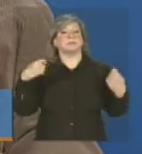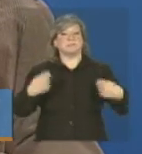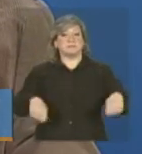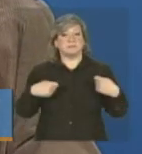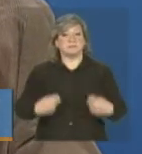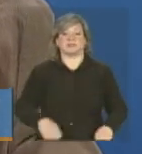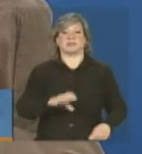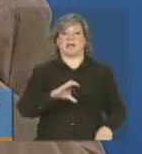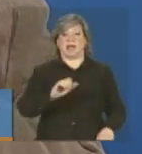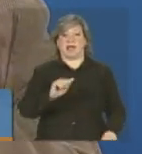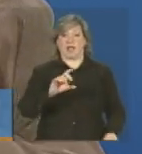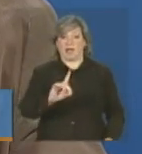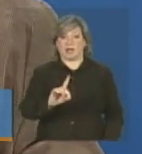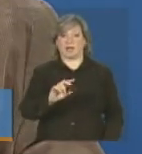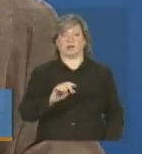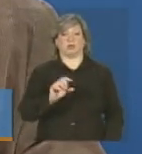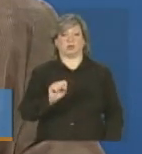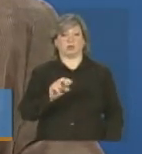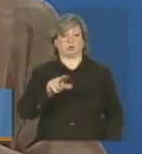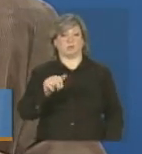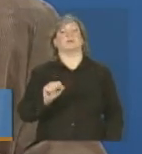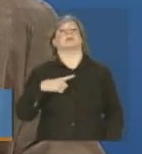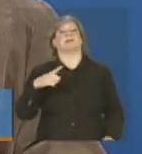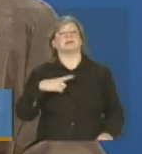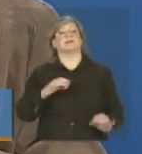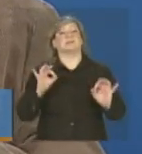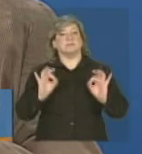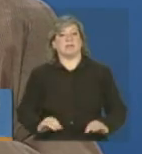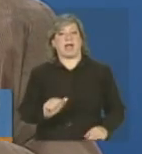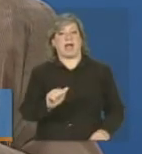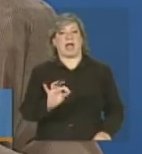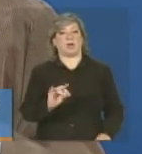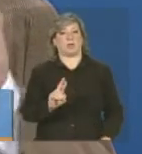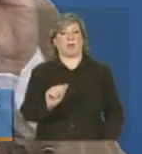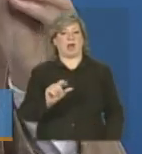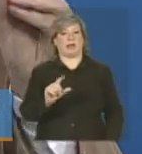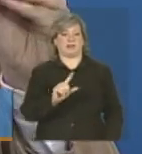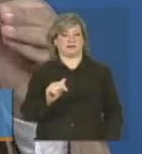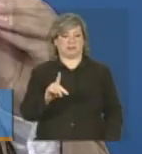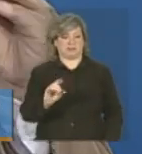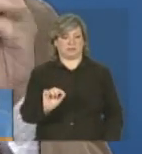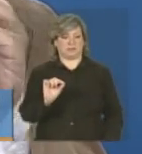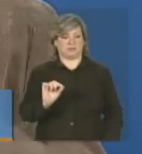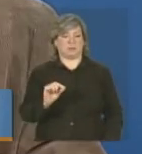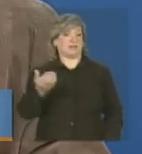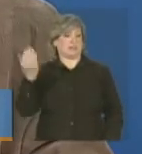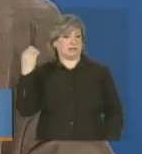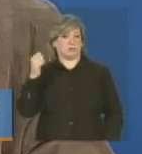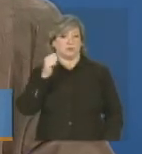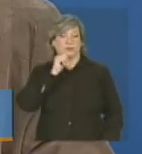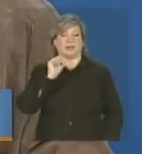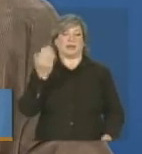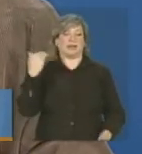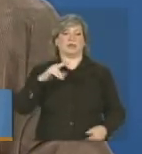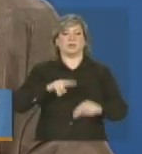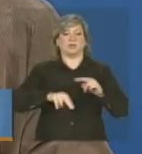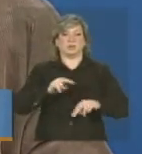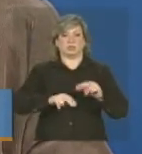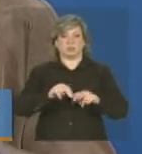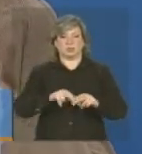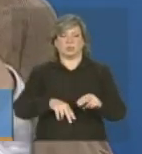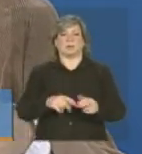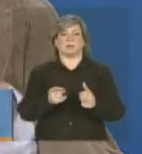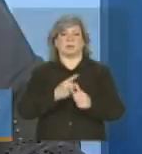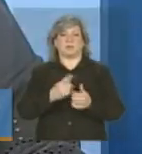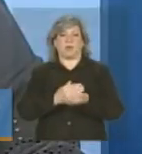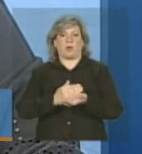SUAS atualizado. Todos os municípios que estavam com o CAD SUAS atualizado, desde junho, quando foi enviado o primeiro lote de senhas,